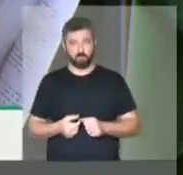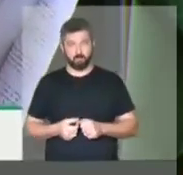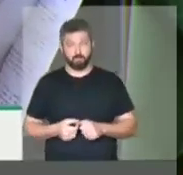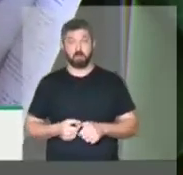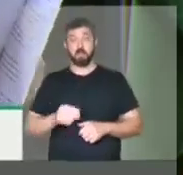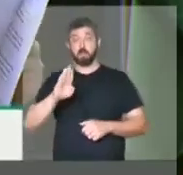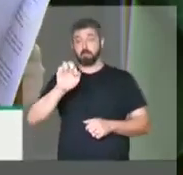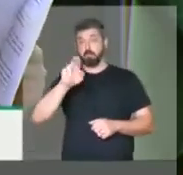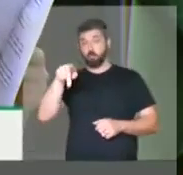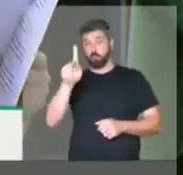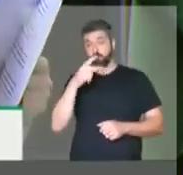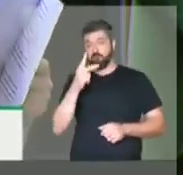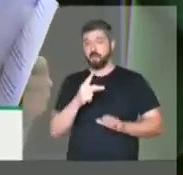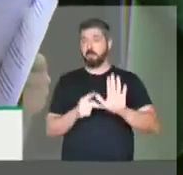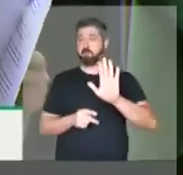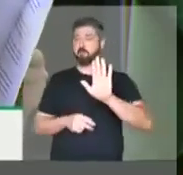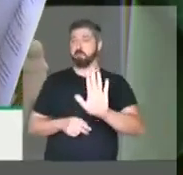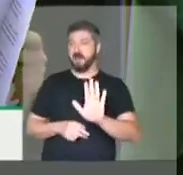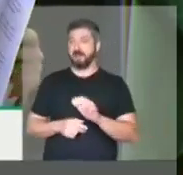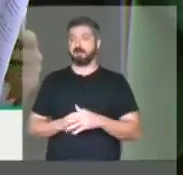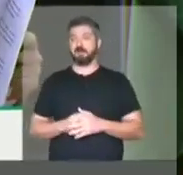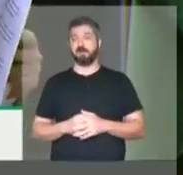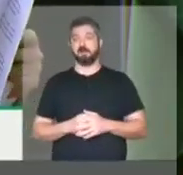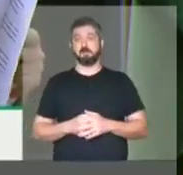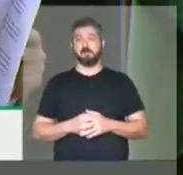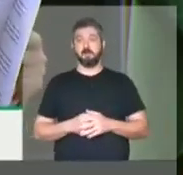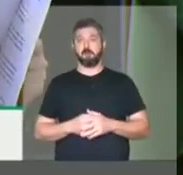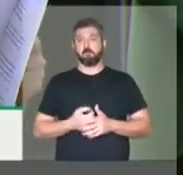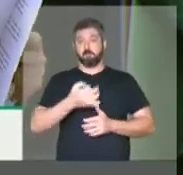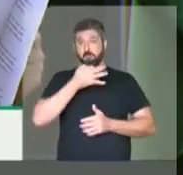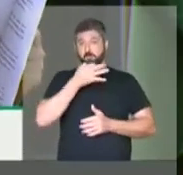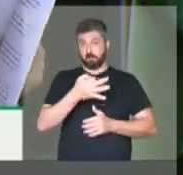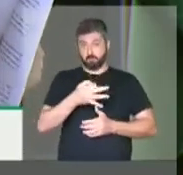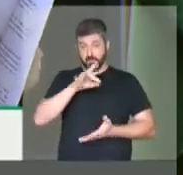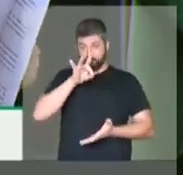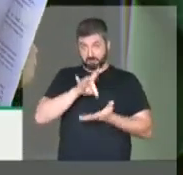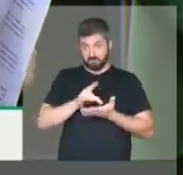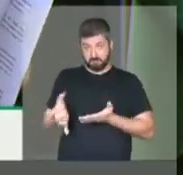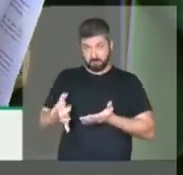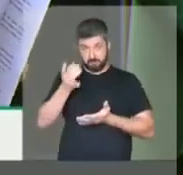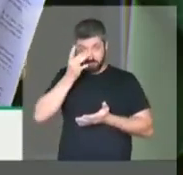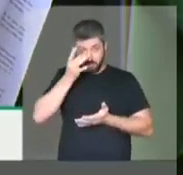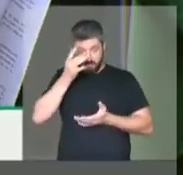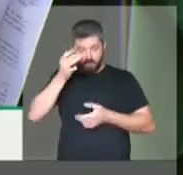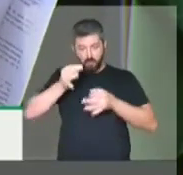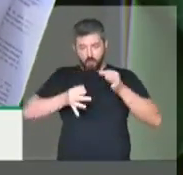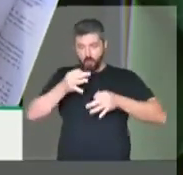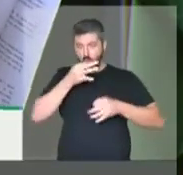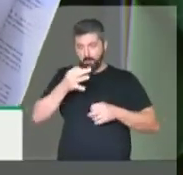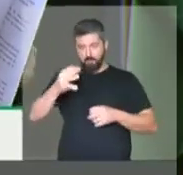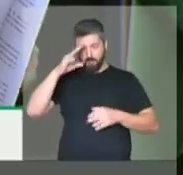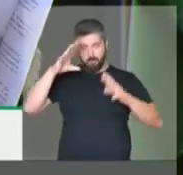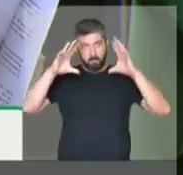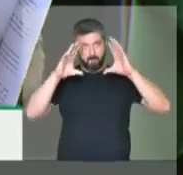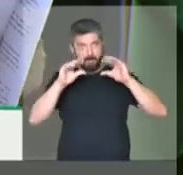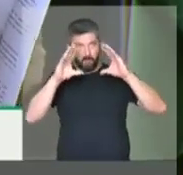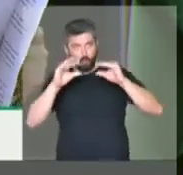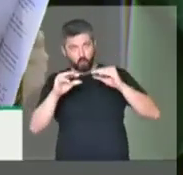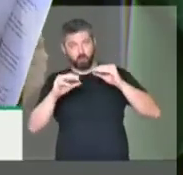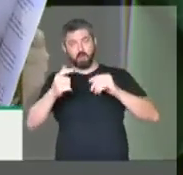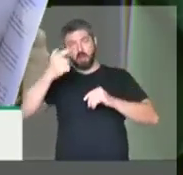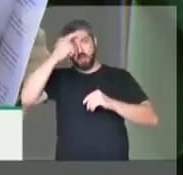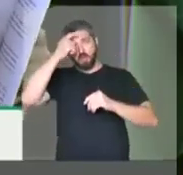Edmund Burke, entretanto, a sua opinião sincera, o seu julgamento maduro, a